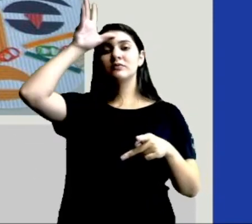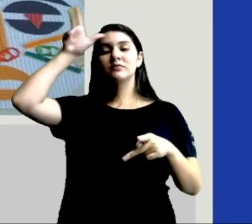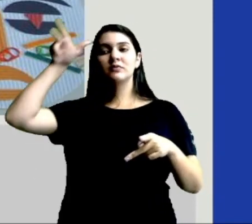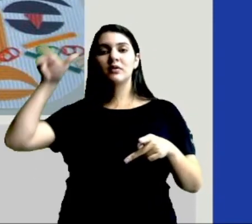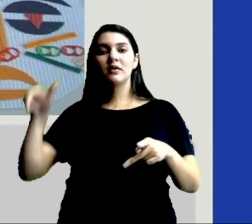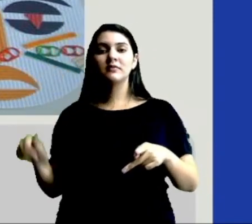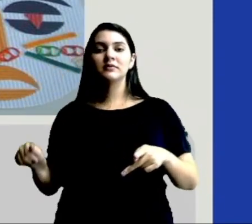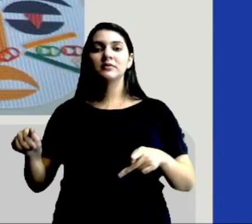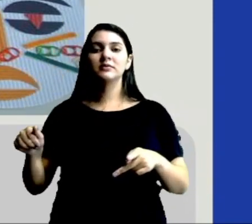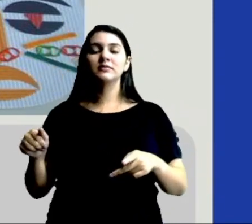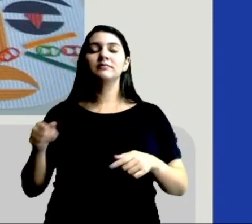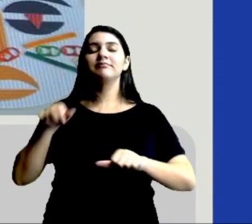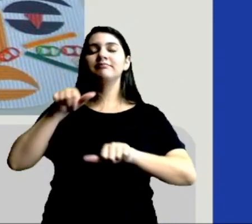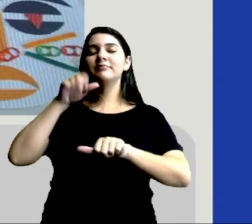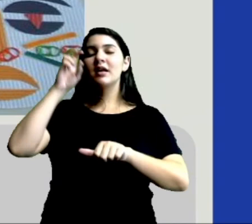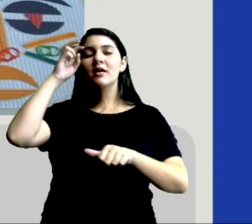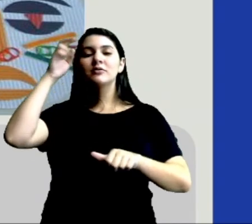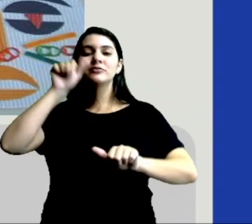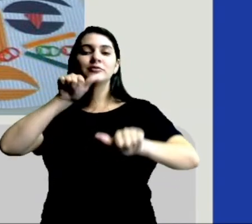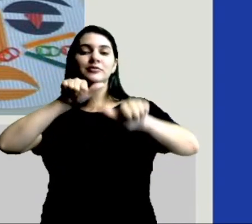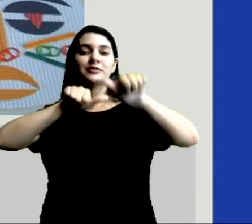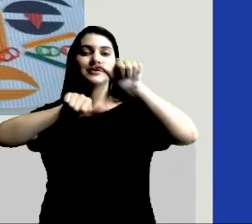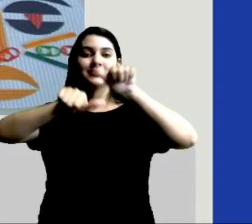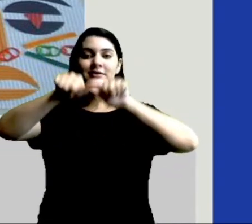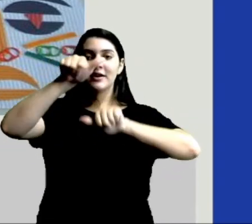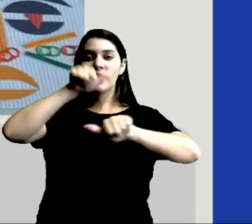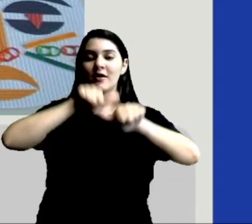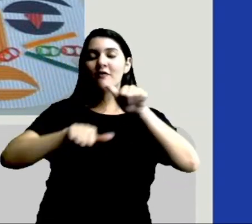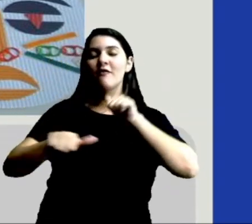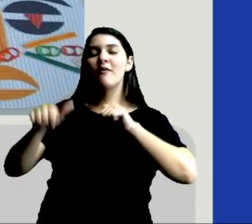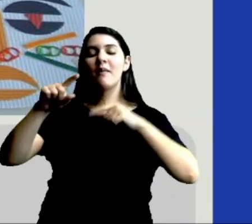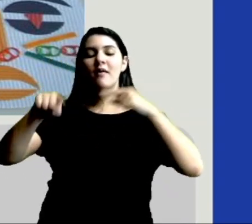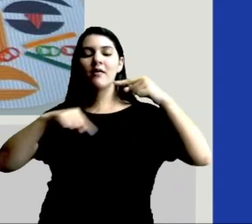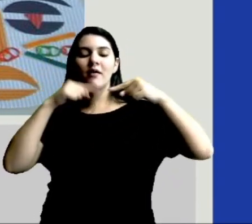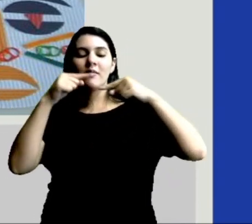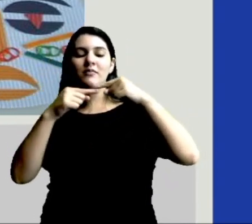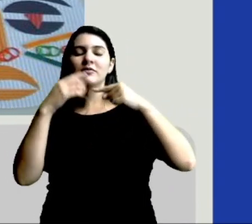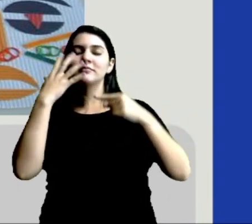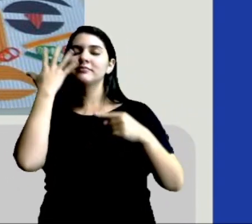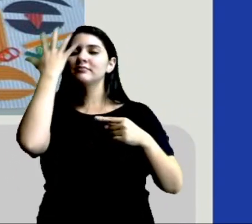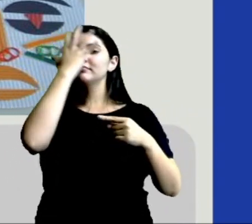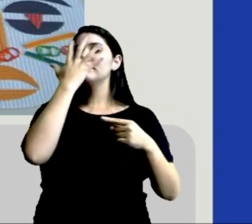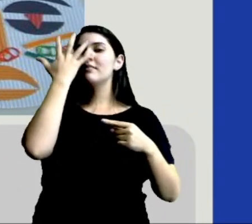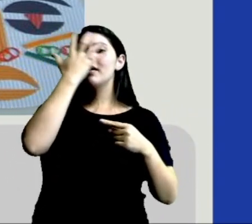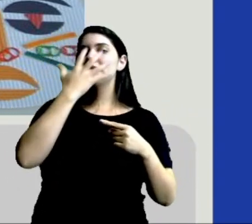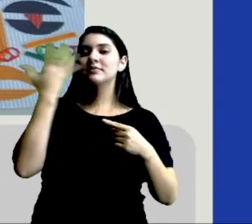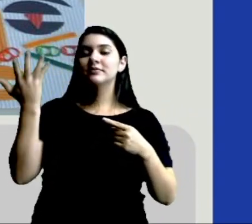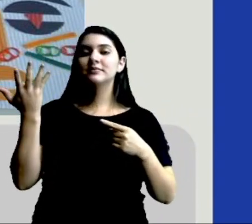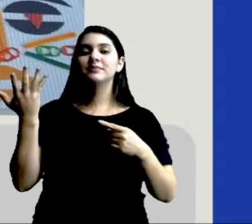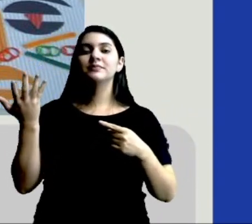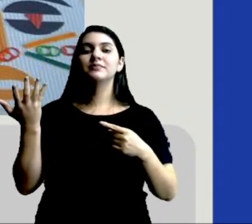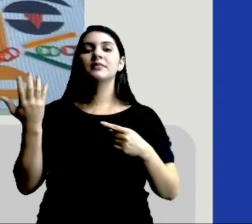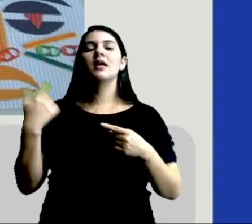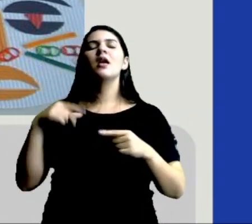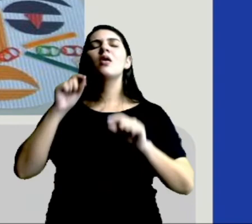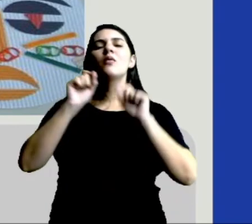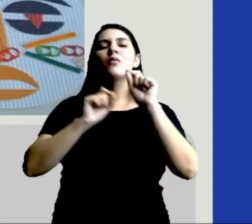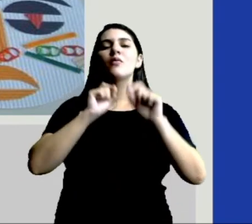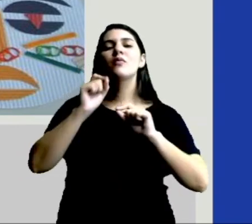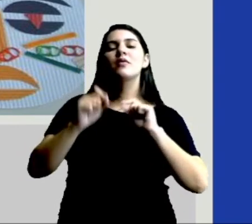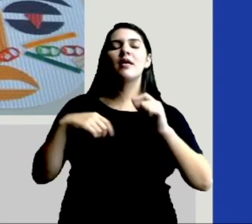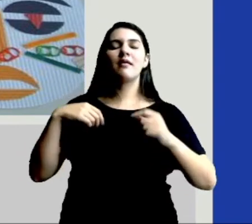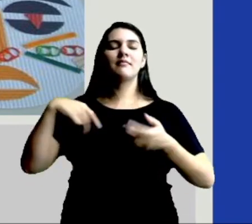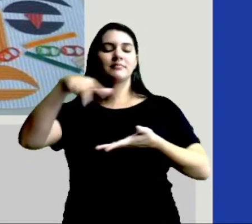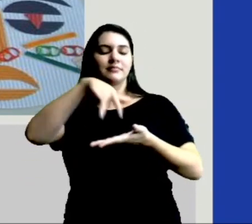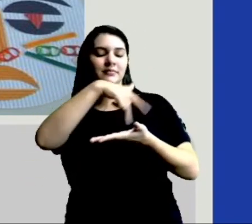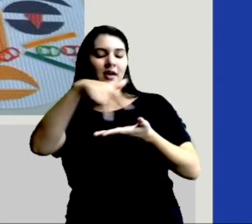de transformar objetos em máscaras. E as máscaras serviam para eles fazerem os rituais, as